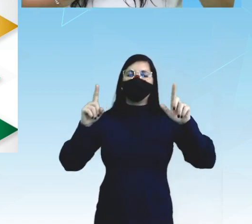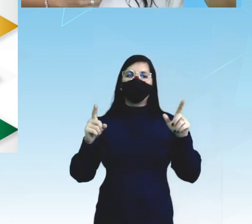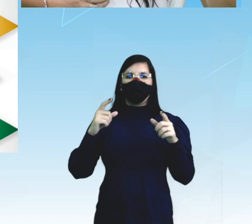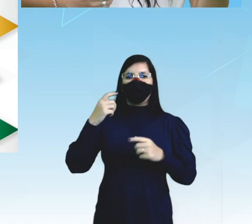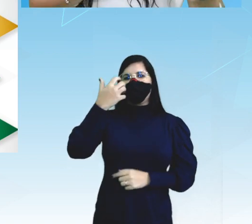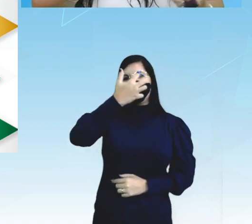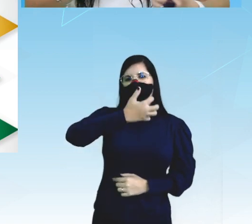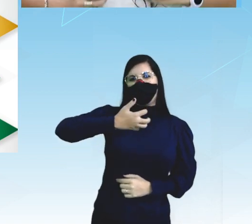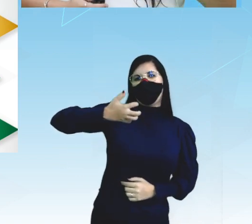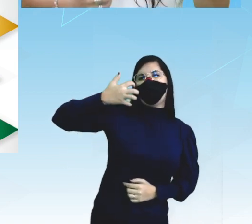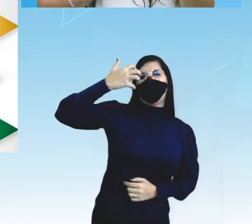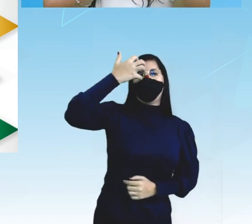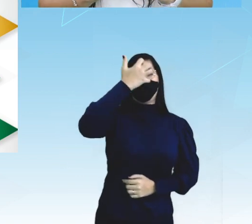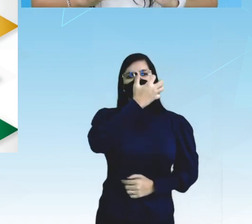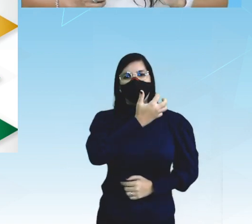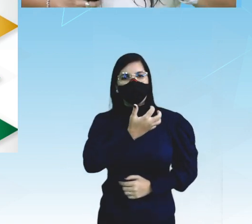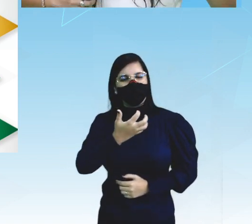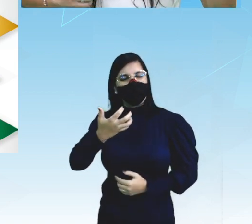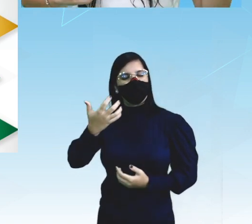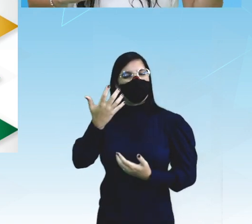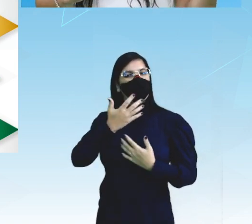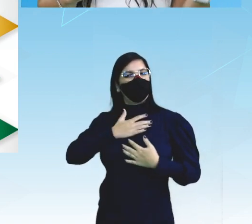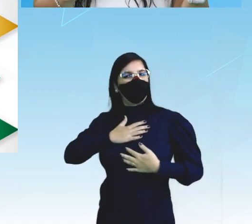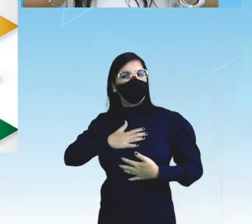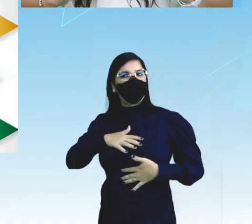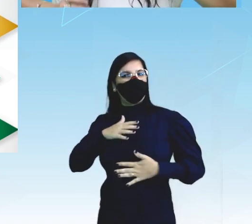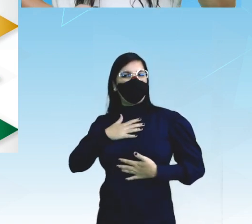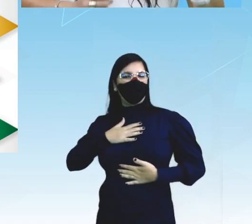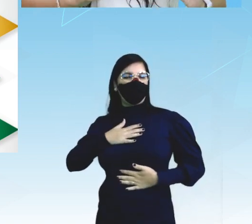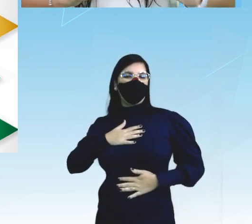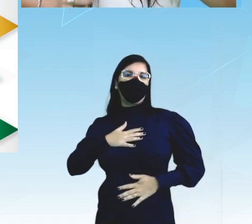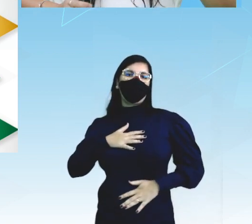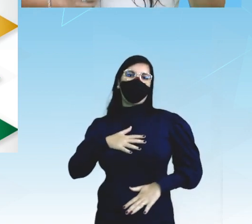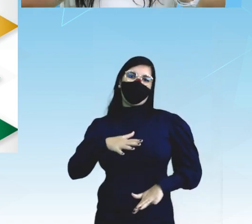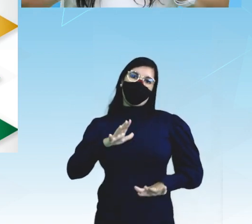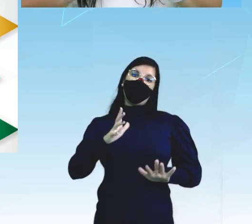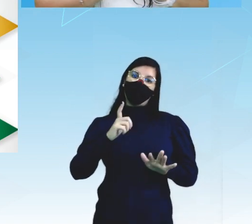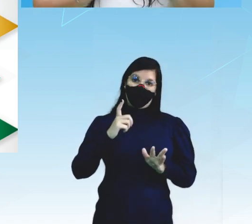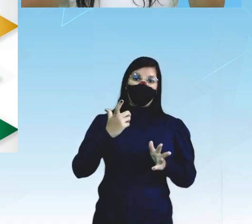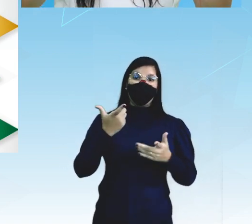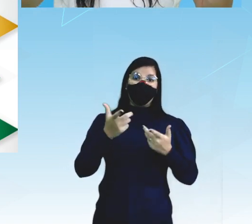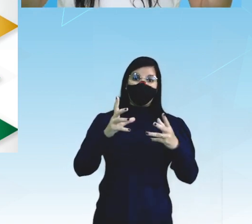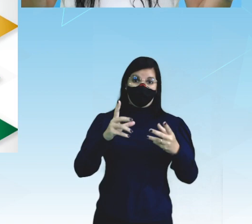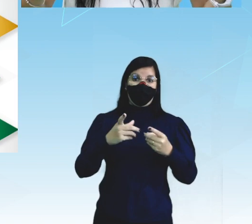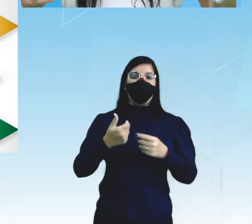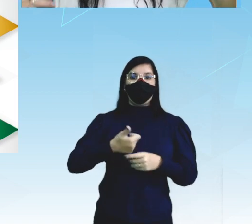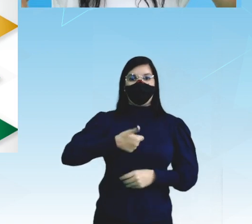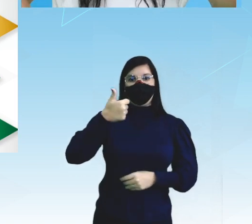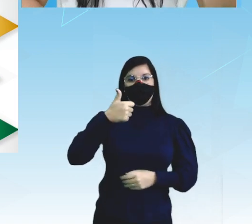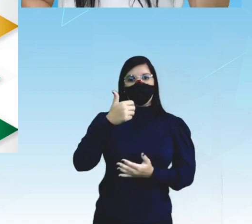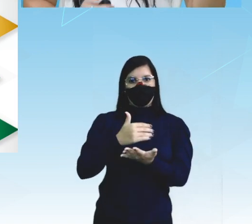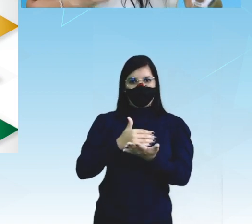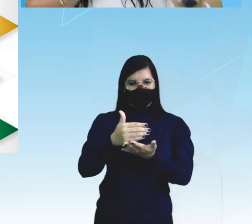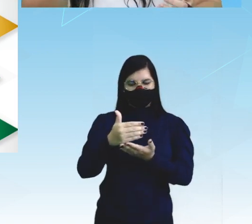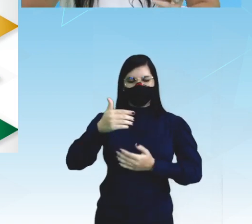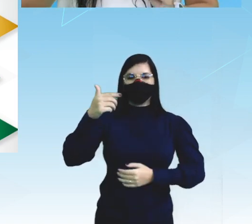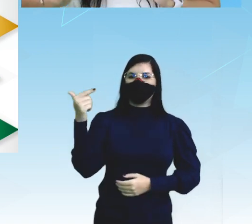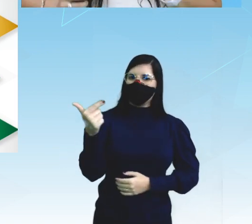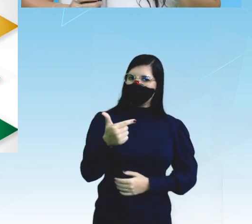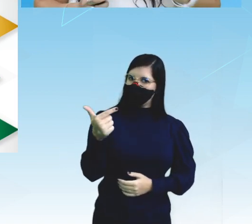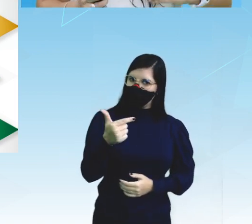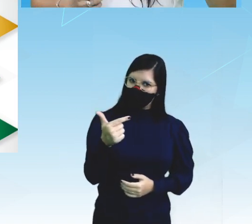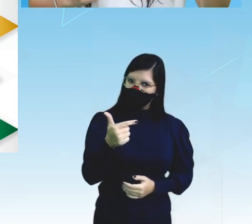música cantada já era uma música mais calma, mais suave, Então, essa foi a primeira geração. Então, já a segunda geração